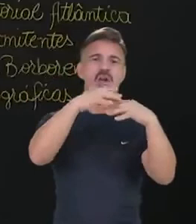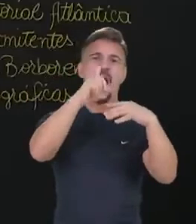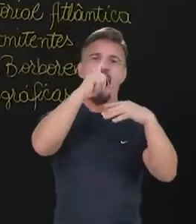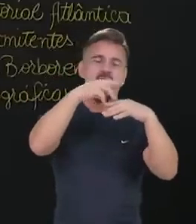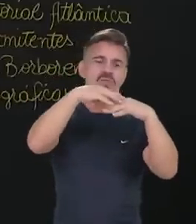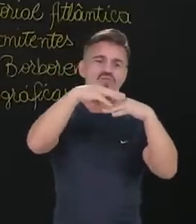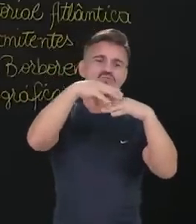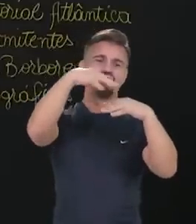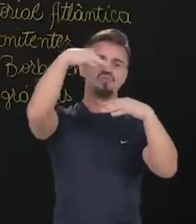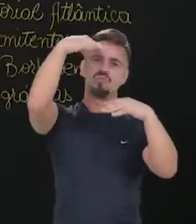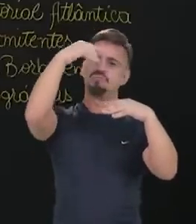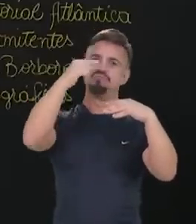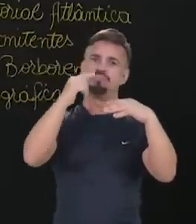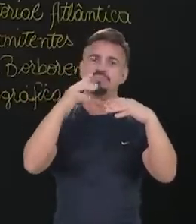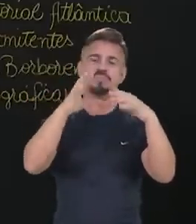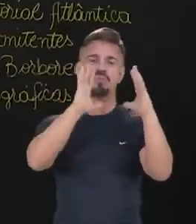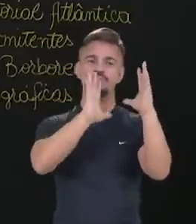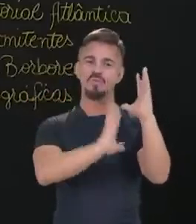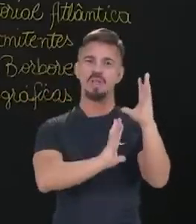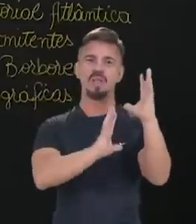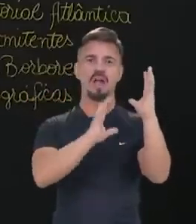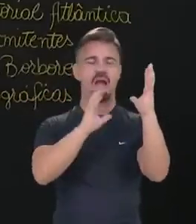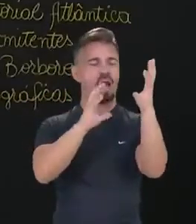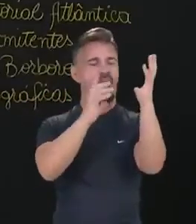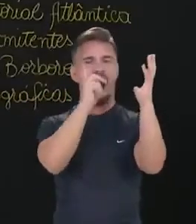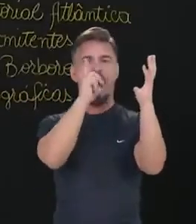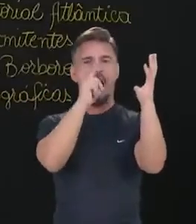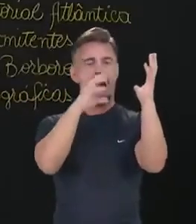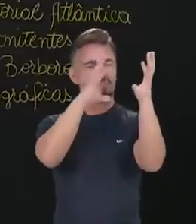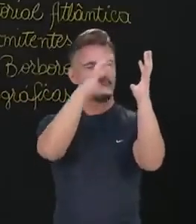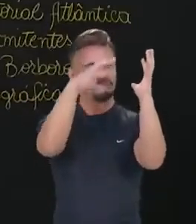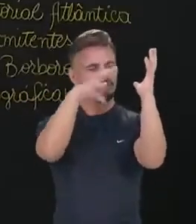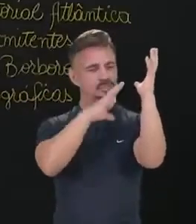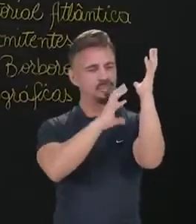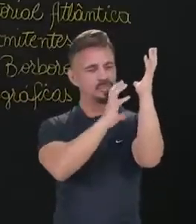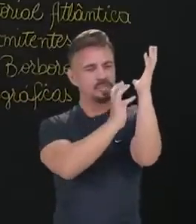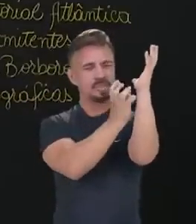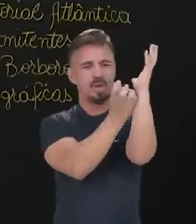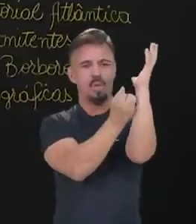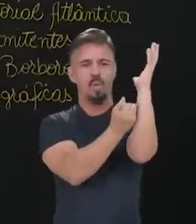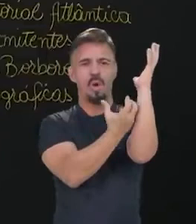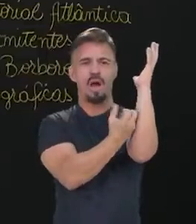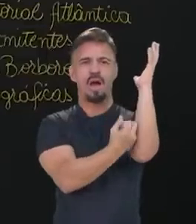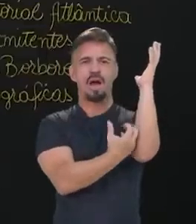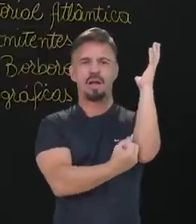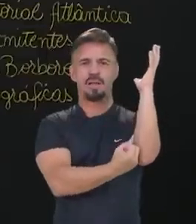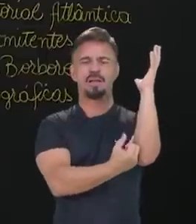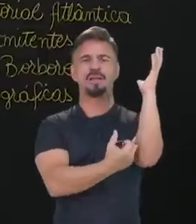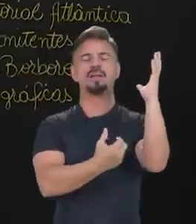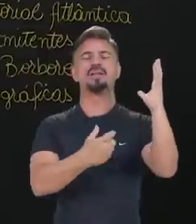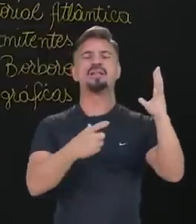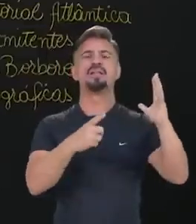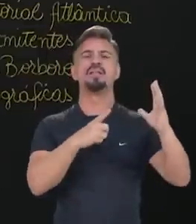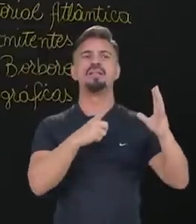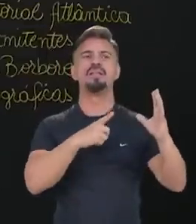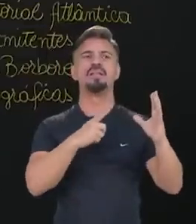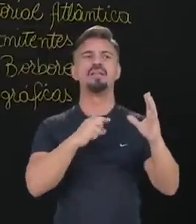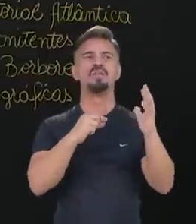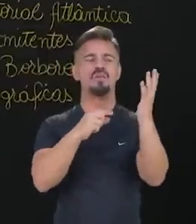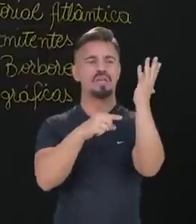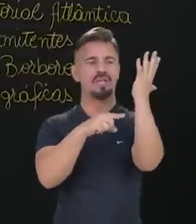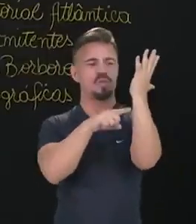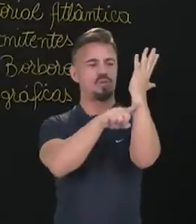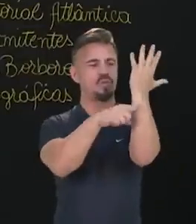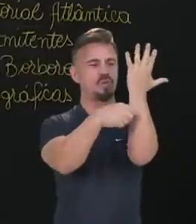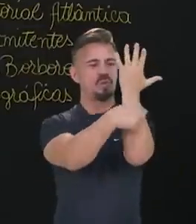uma vez que a falta da água é um processo biológico crítico nesse lugar. Aí nós temos os